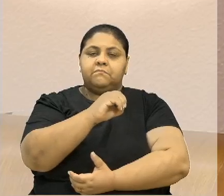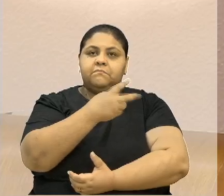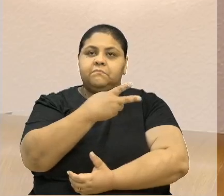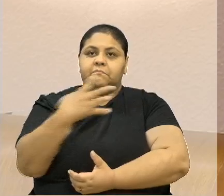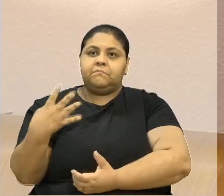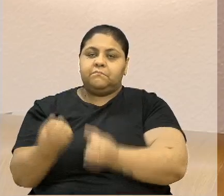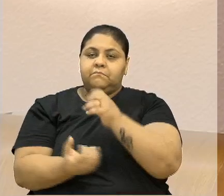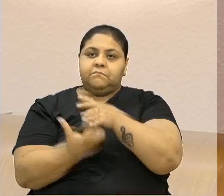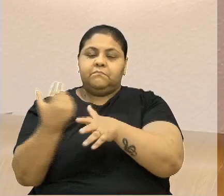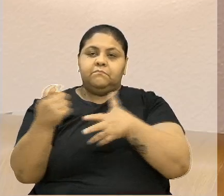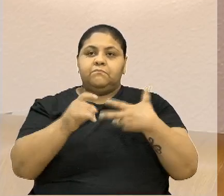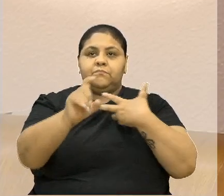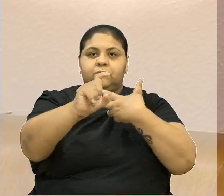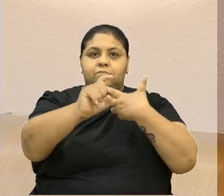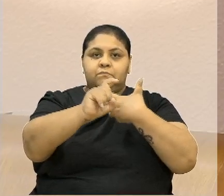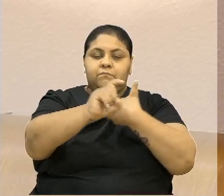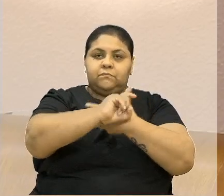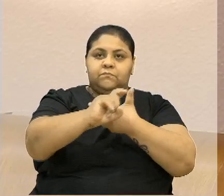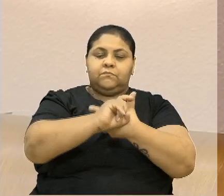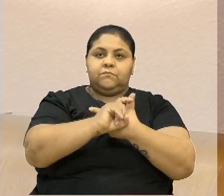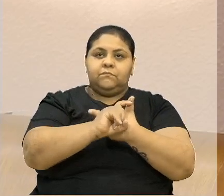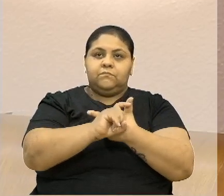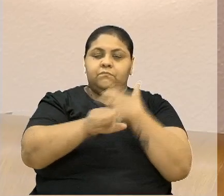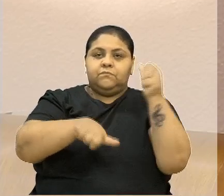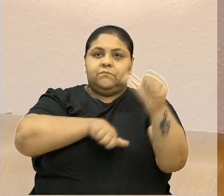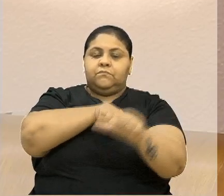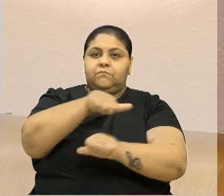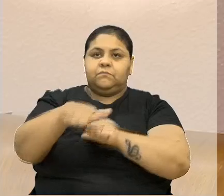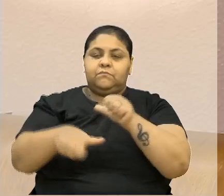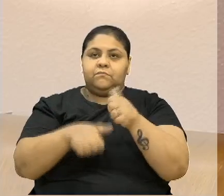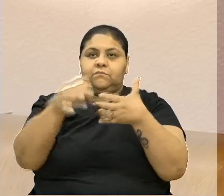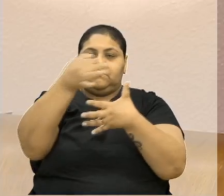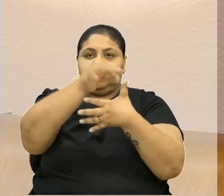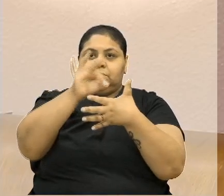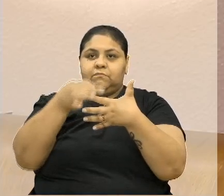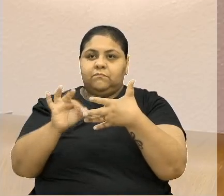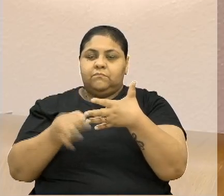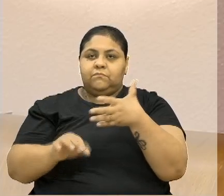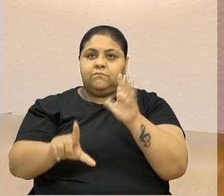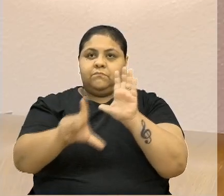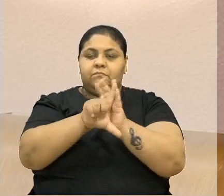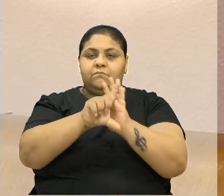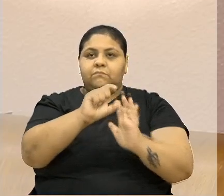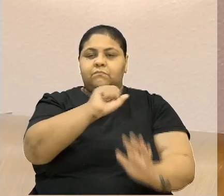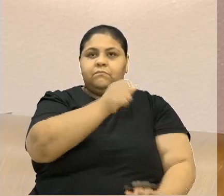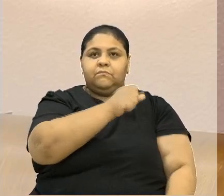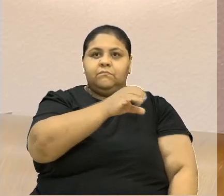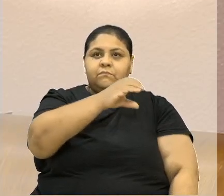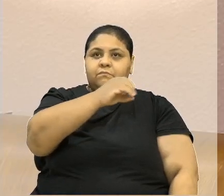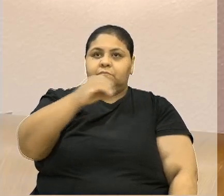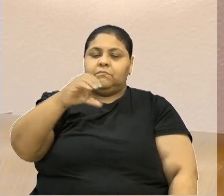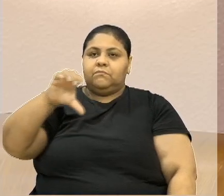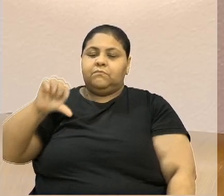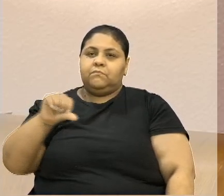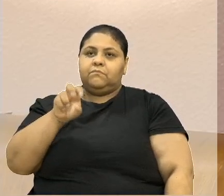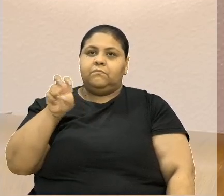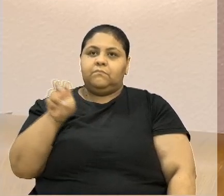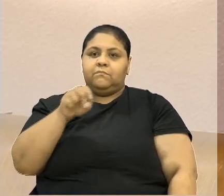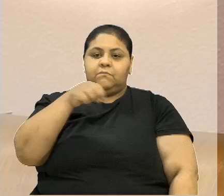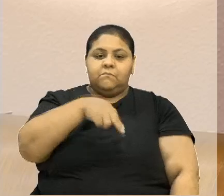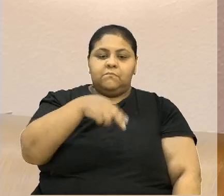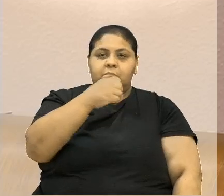224/2024, de autoria do Poder Executivo, que altera dispositivos da lei número 8.009, de 5 de novembro